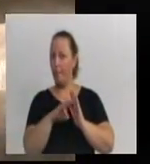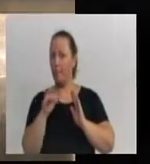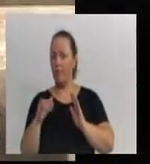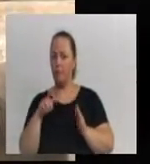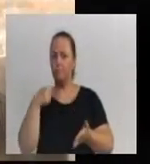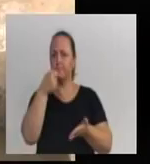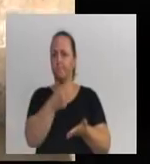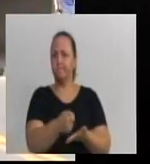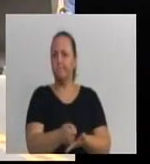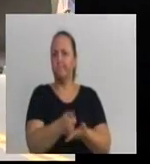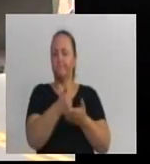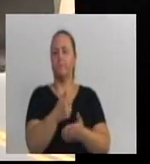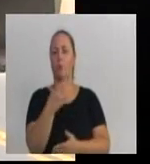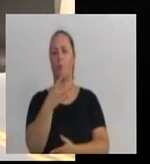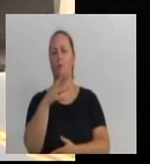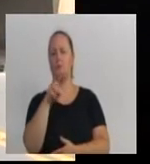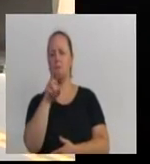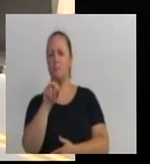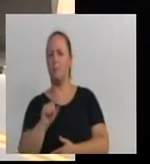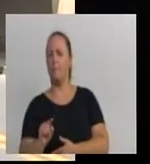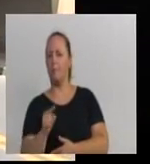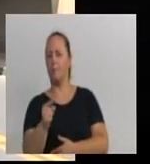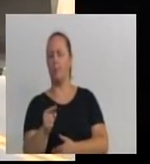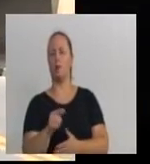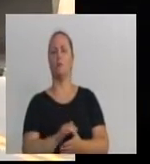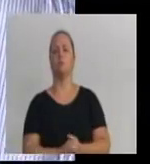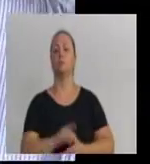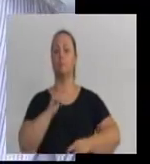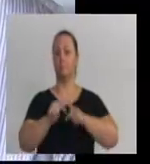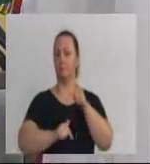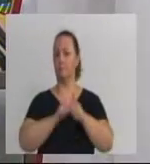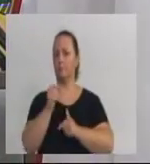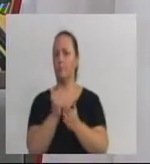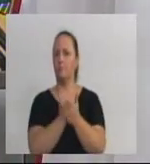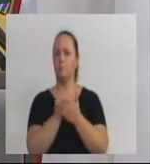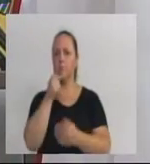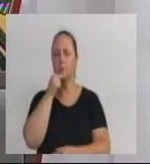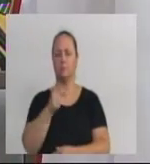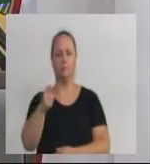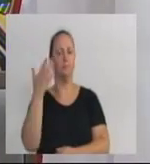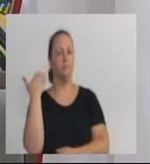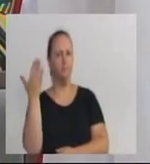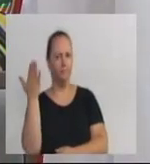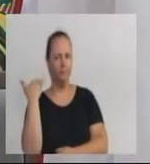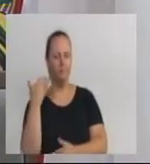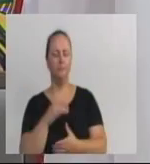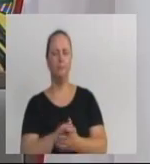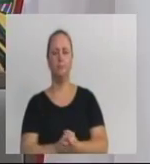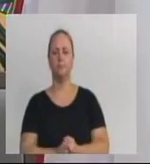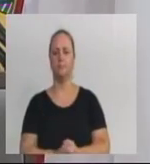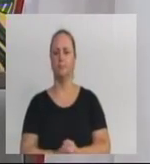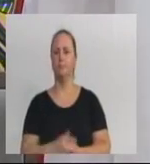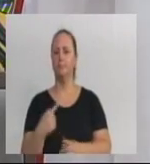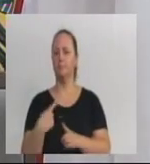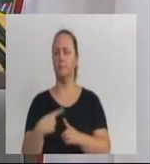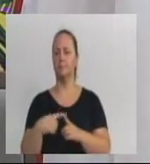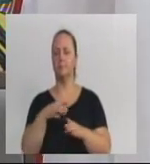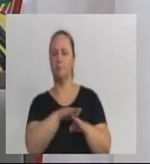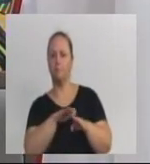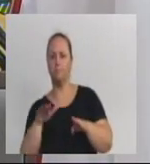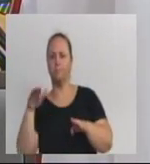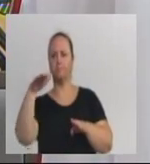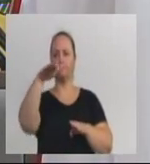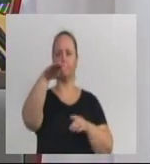e os trabalhos começaram na semana passada, interdição da rua e o viaduto em cima, Via